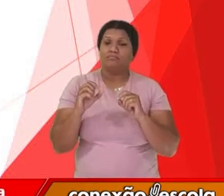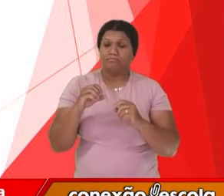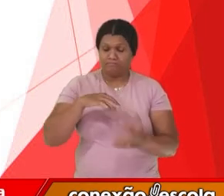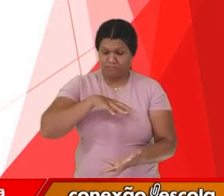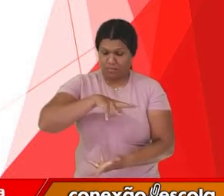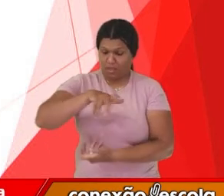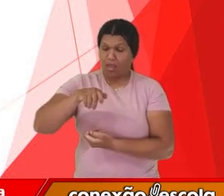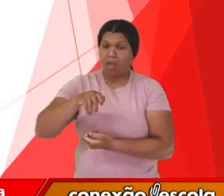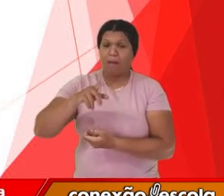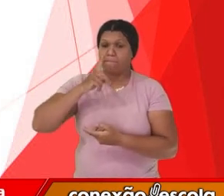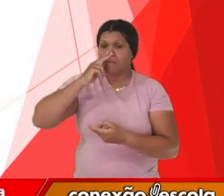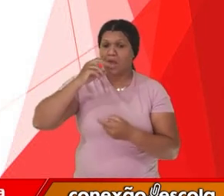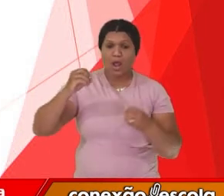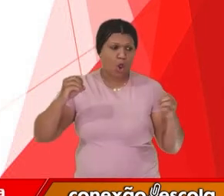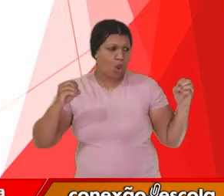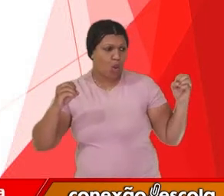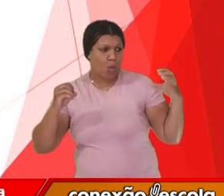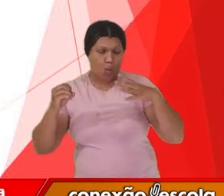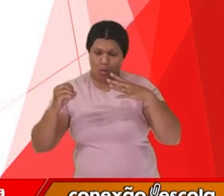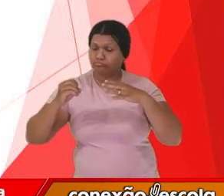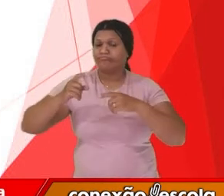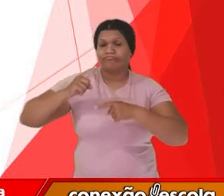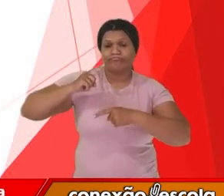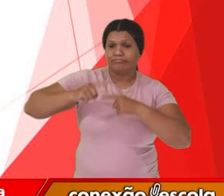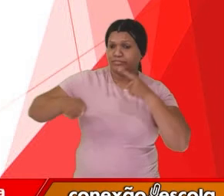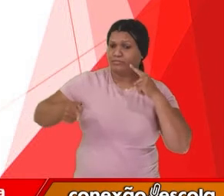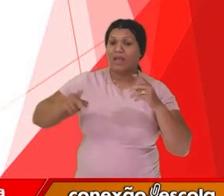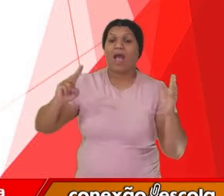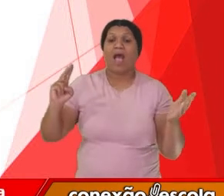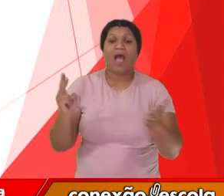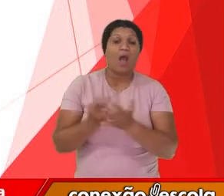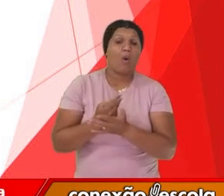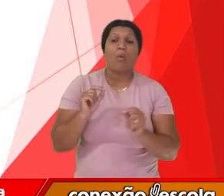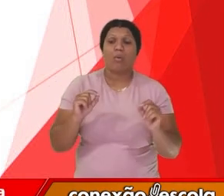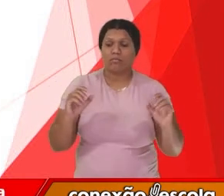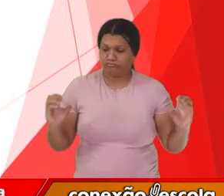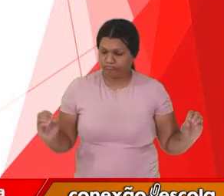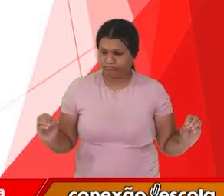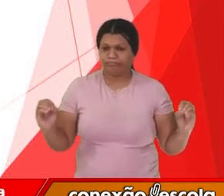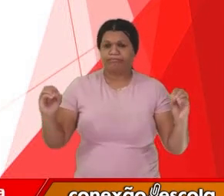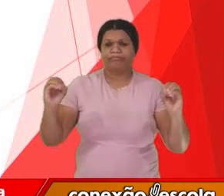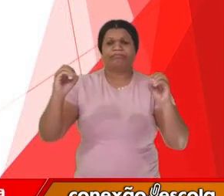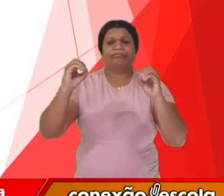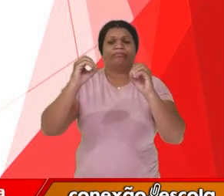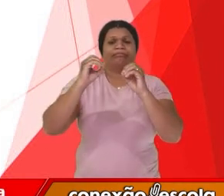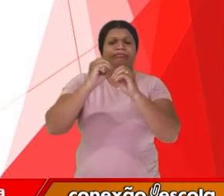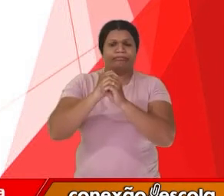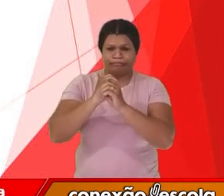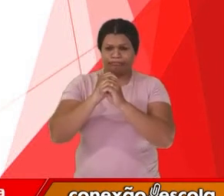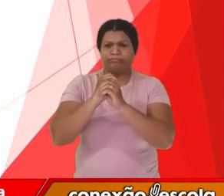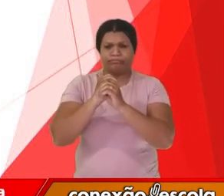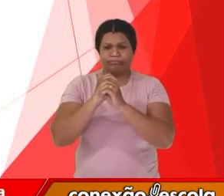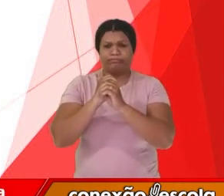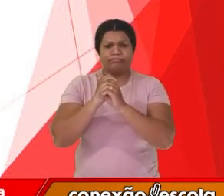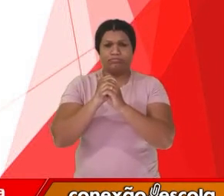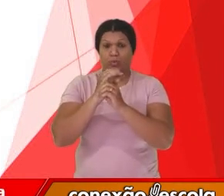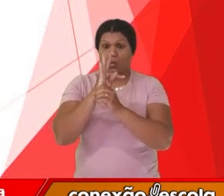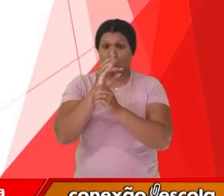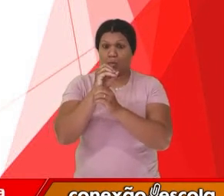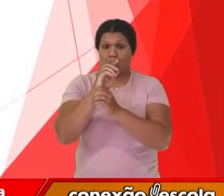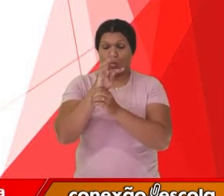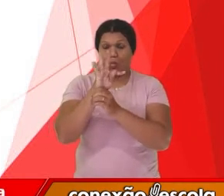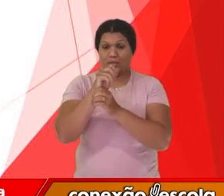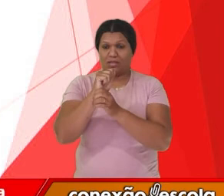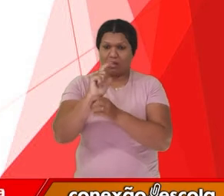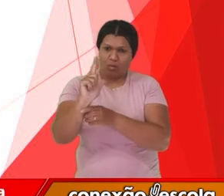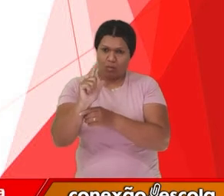Lua, nós falamos então que ocorre um eclipse lunar total. Quando esse bloqueio não é total, nós